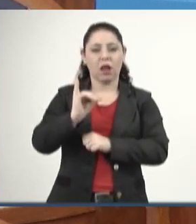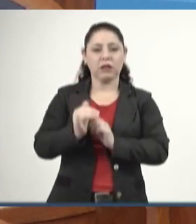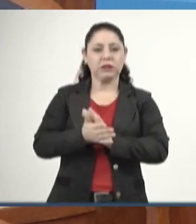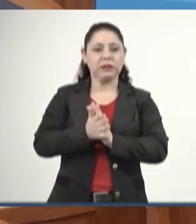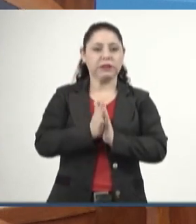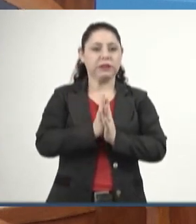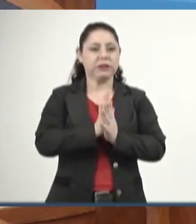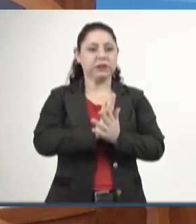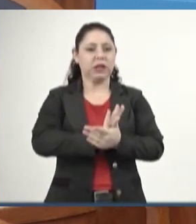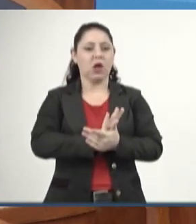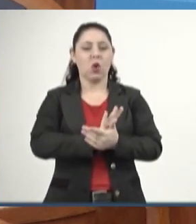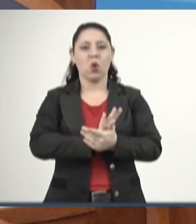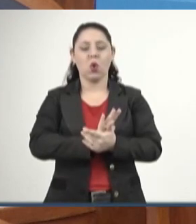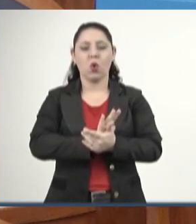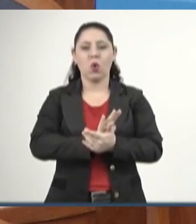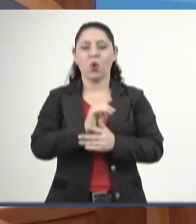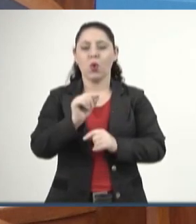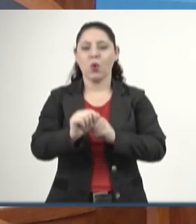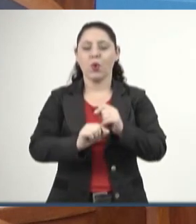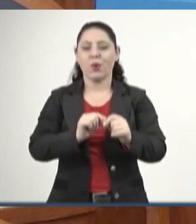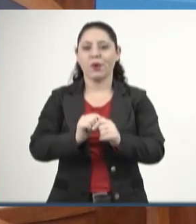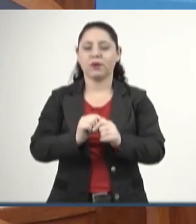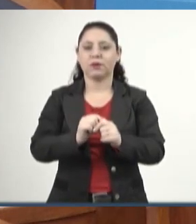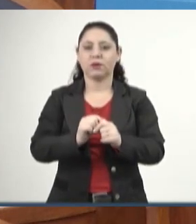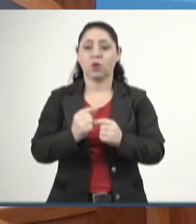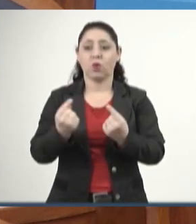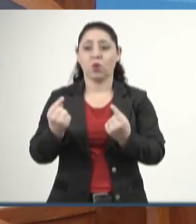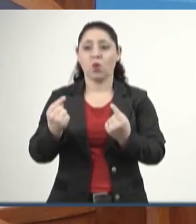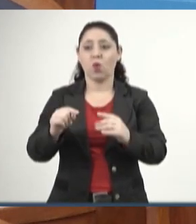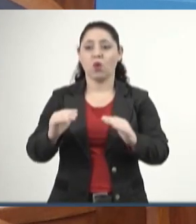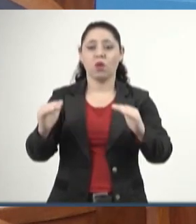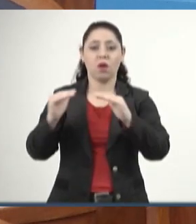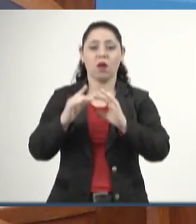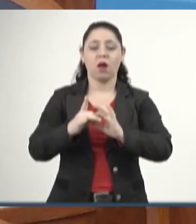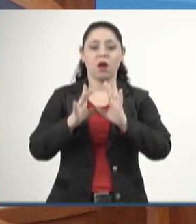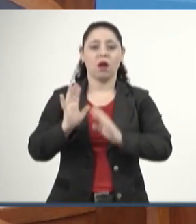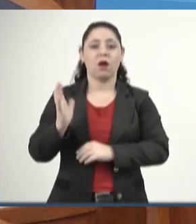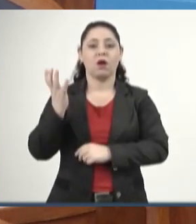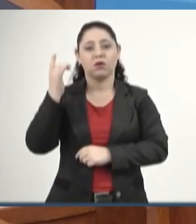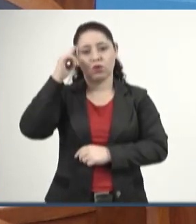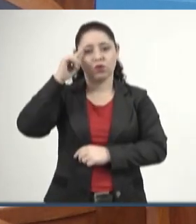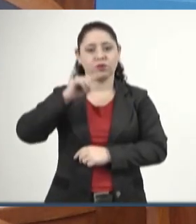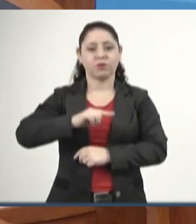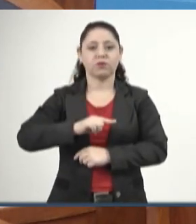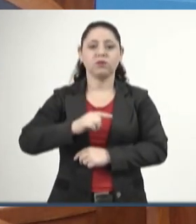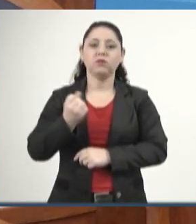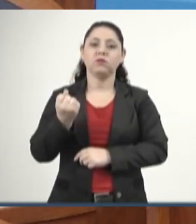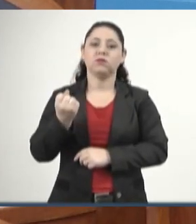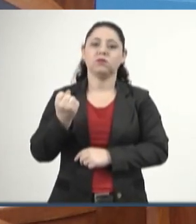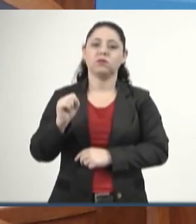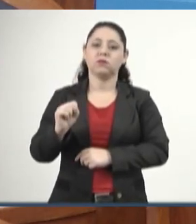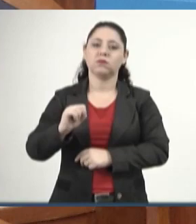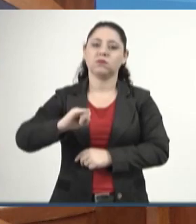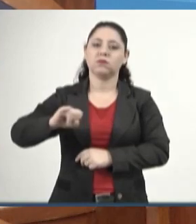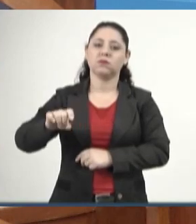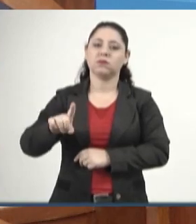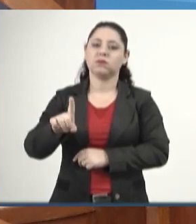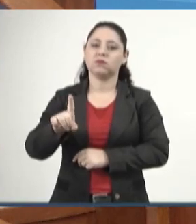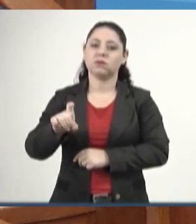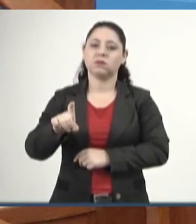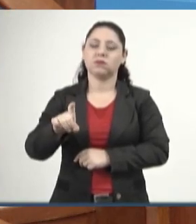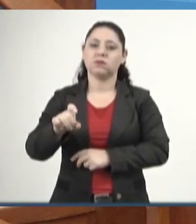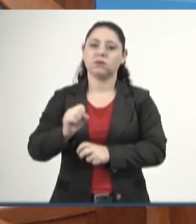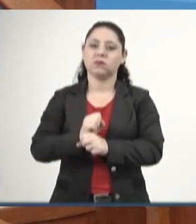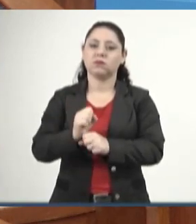atos golpistas, que aconteceram no país no dia 8 de janeiro deste